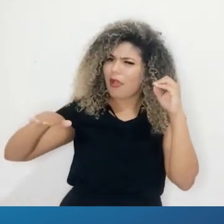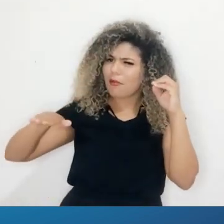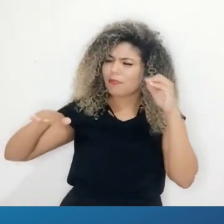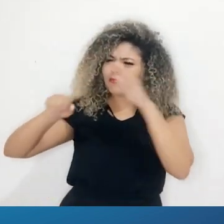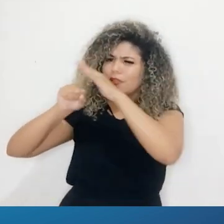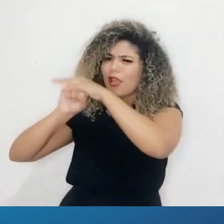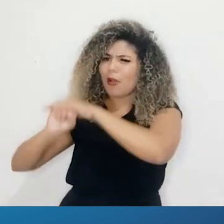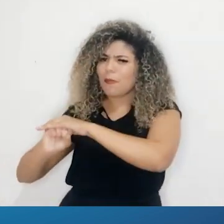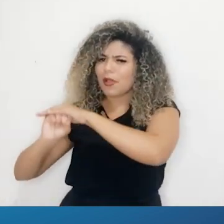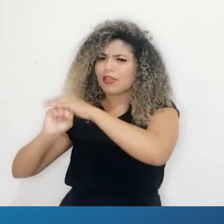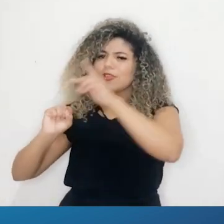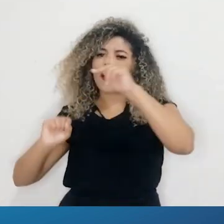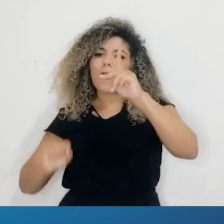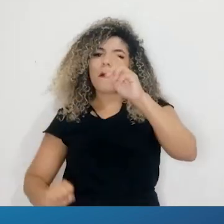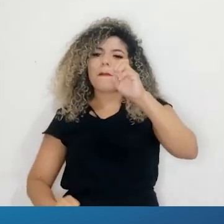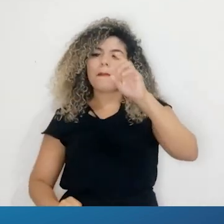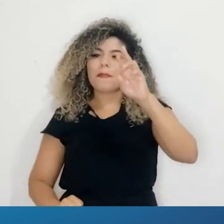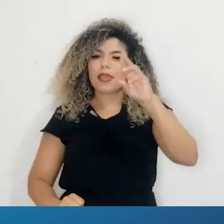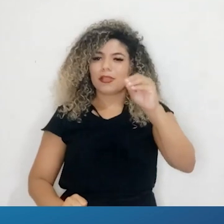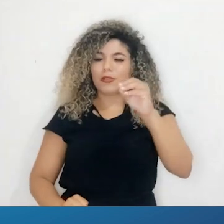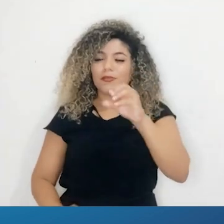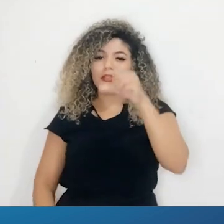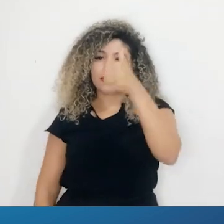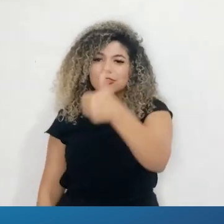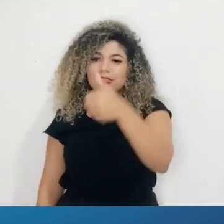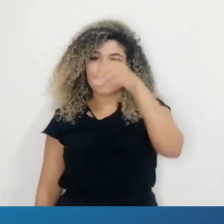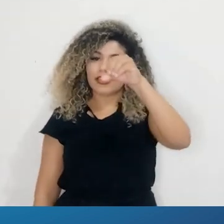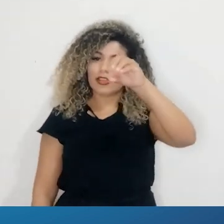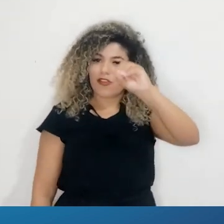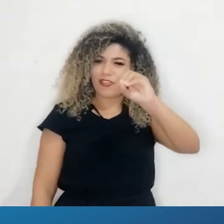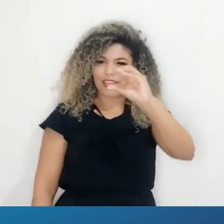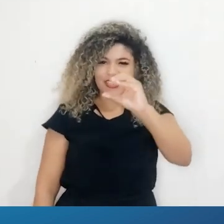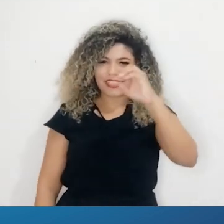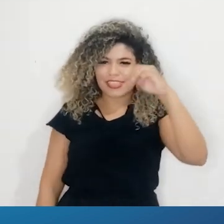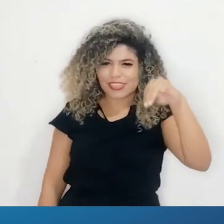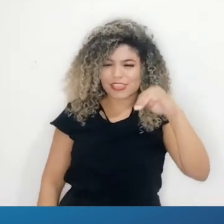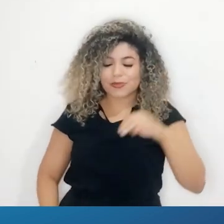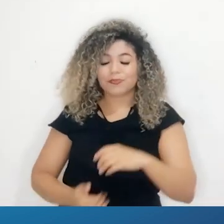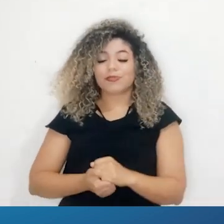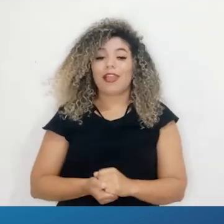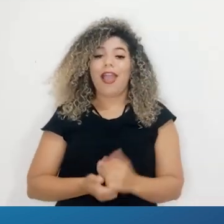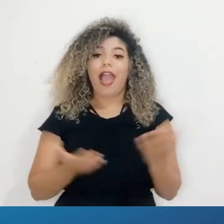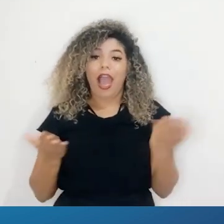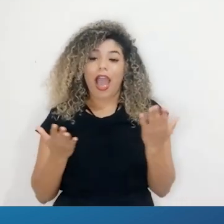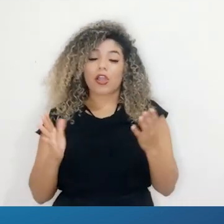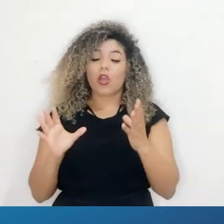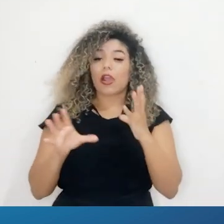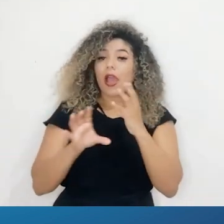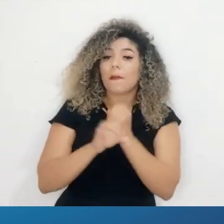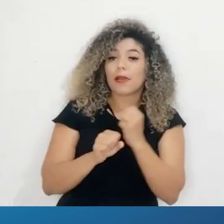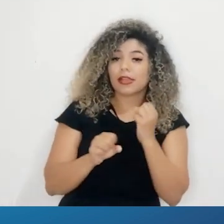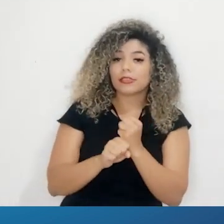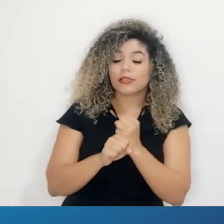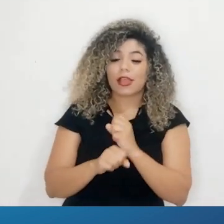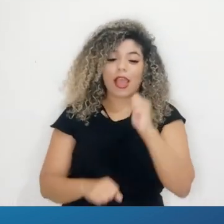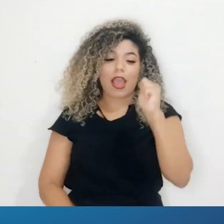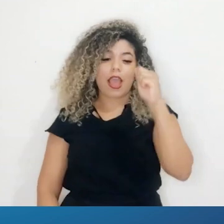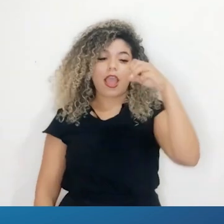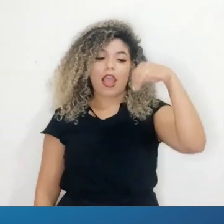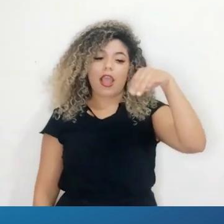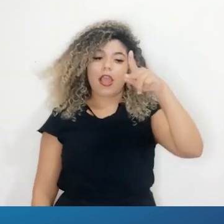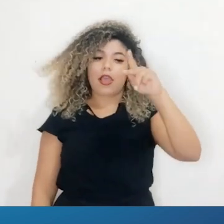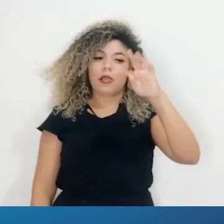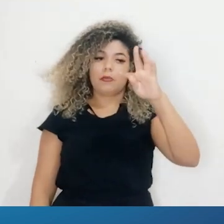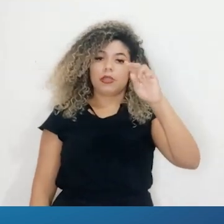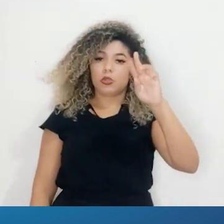time é o Pedro com 190 cm de altura neste caso para calcularmos a amplitude Vamos